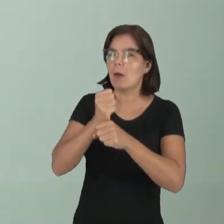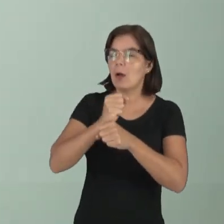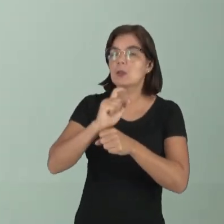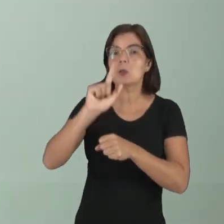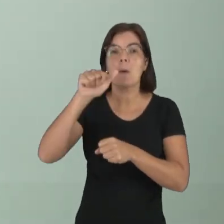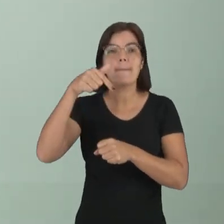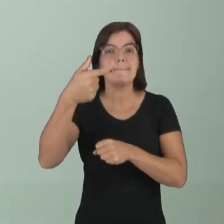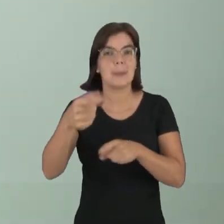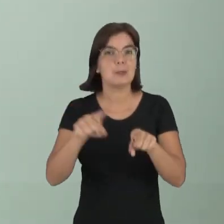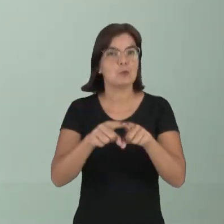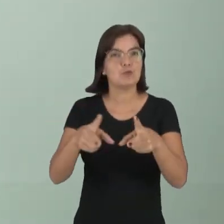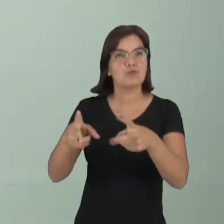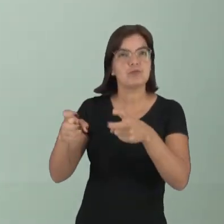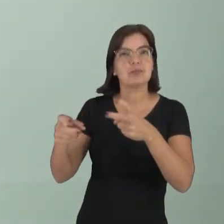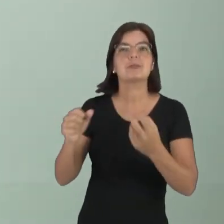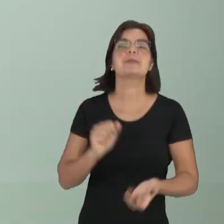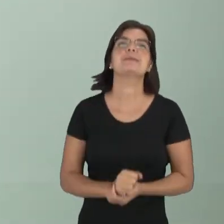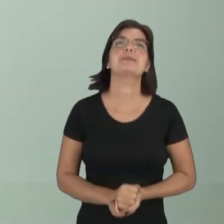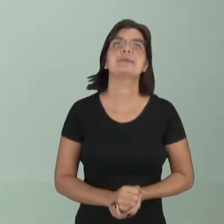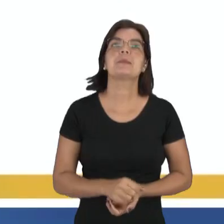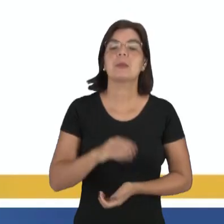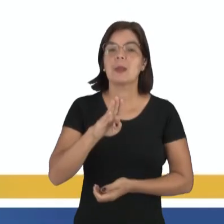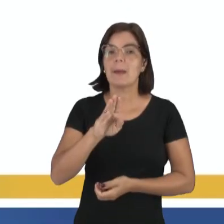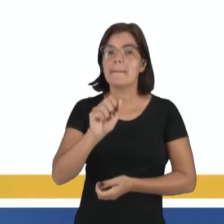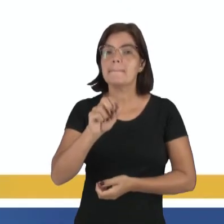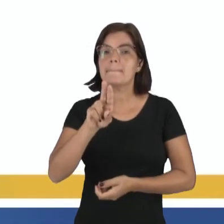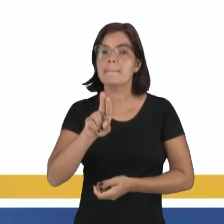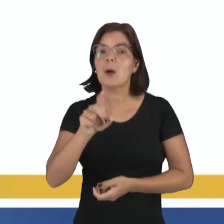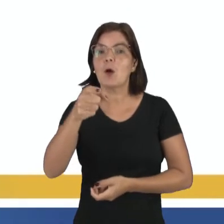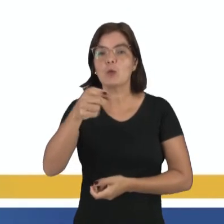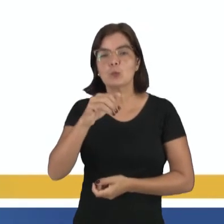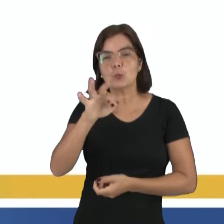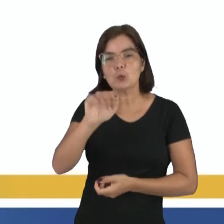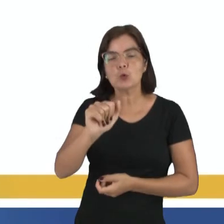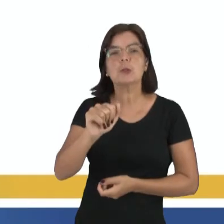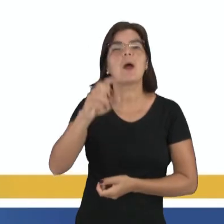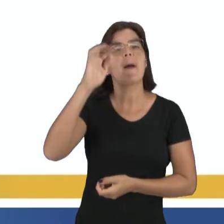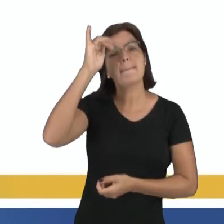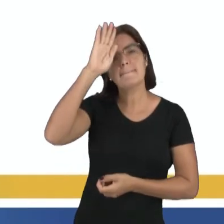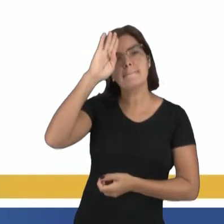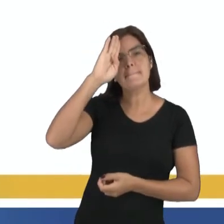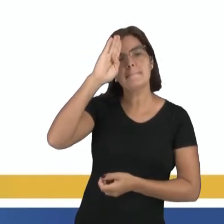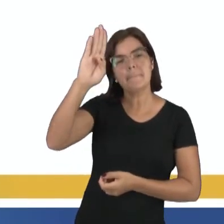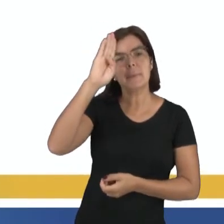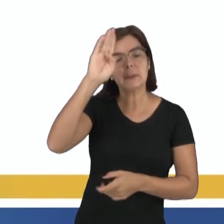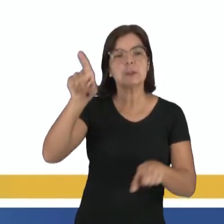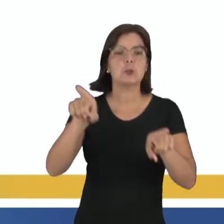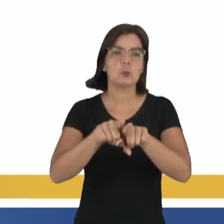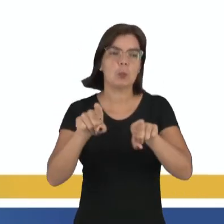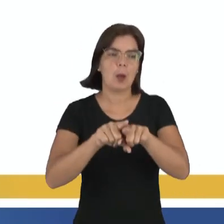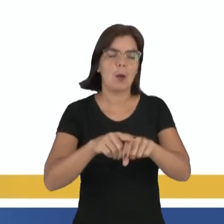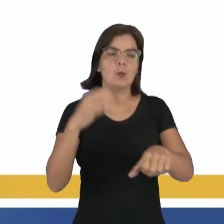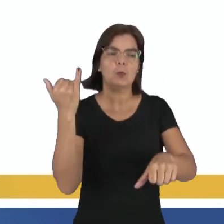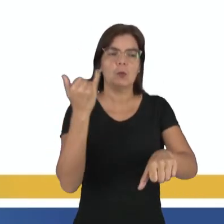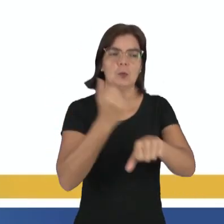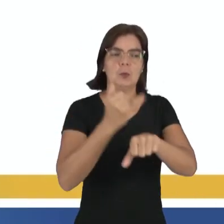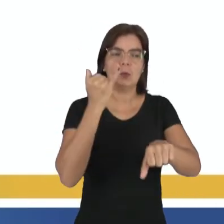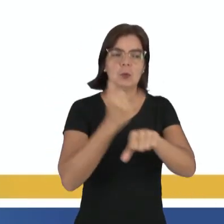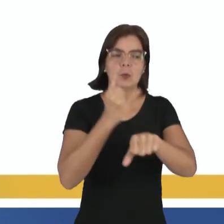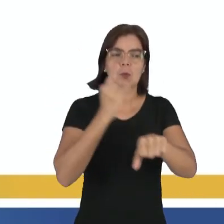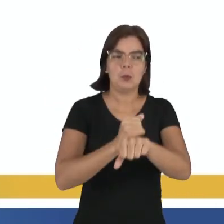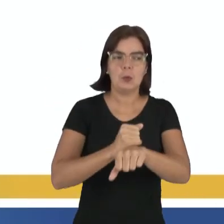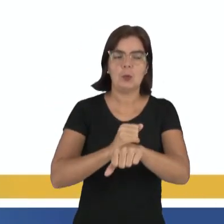mais de exploração. A bauxita é o principal minério de alumínio, tem logo na figura aí as latinhas, né, que